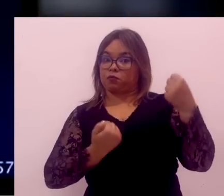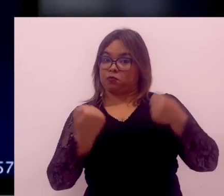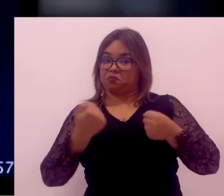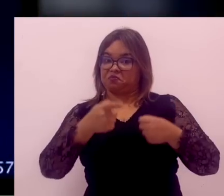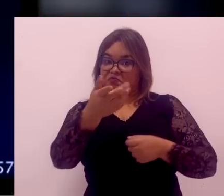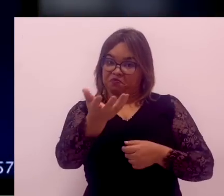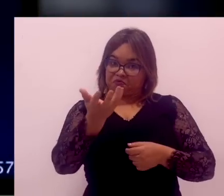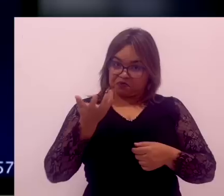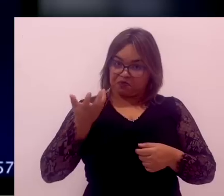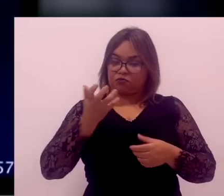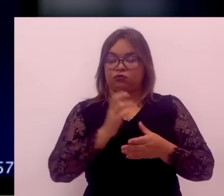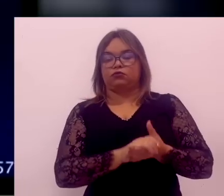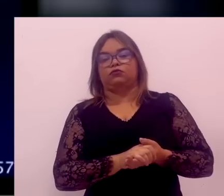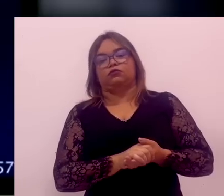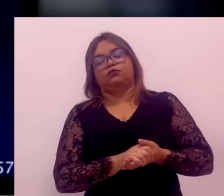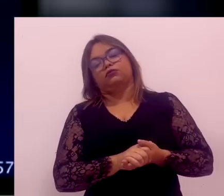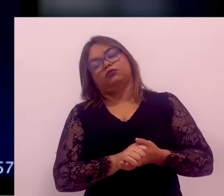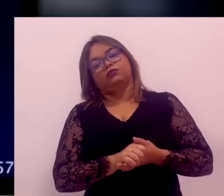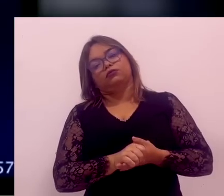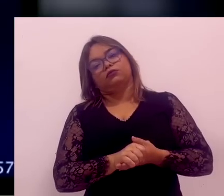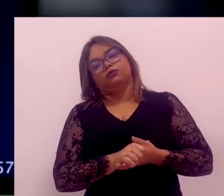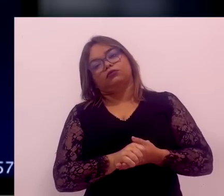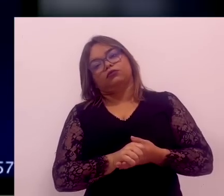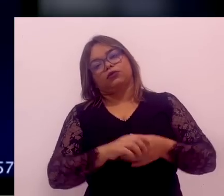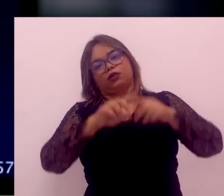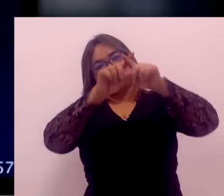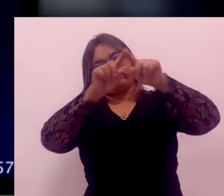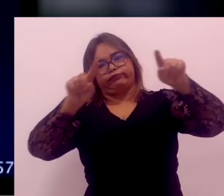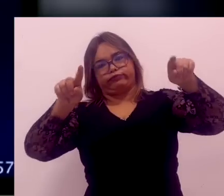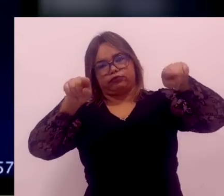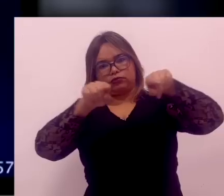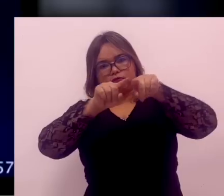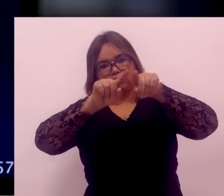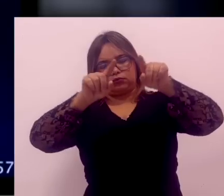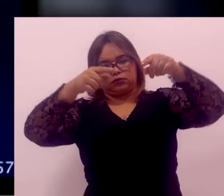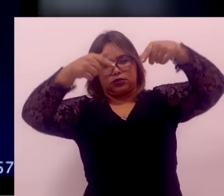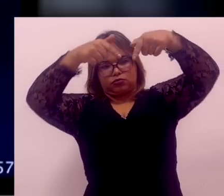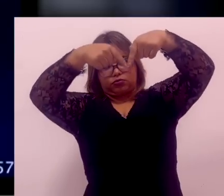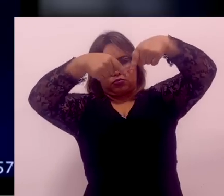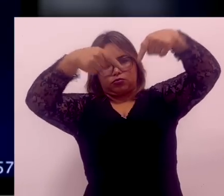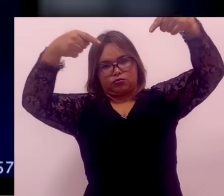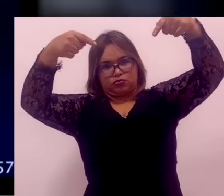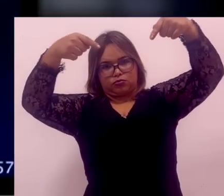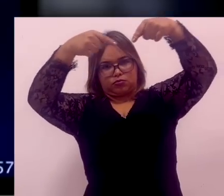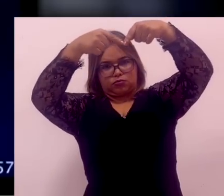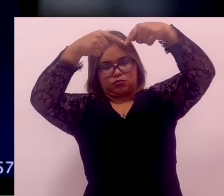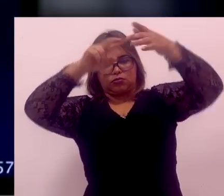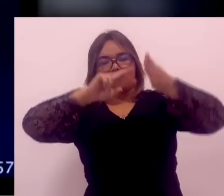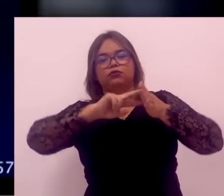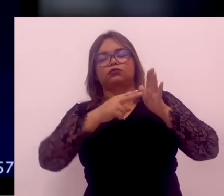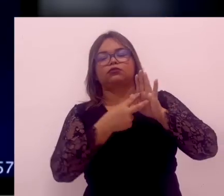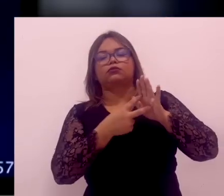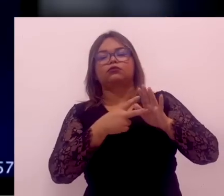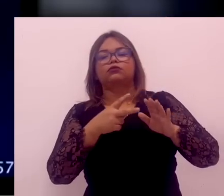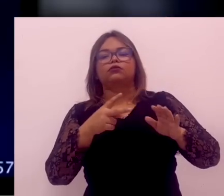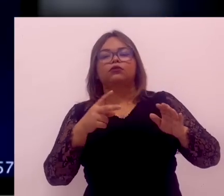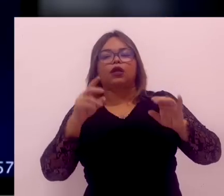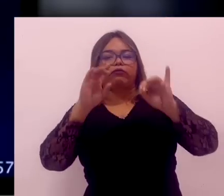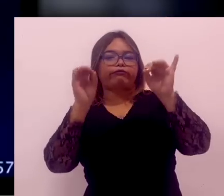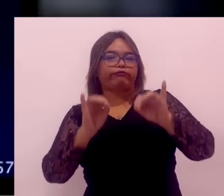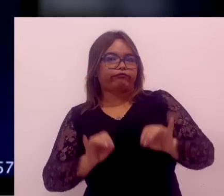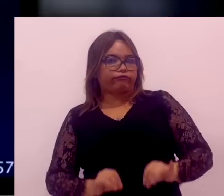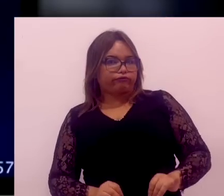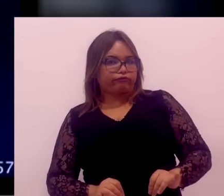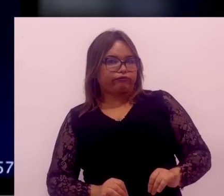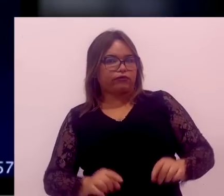para baixo representa a divindade e é chamada de o triângulo da divindade, ou o triângulo da água. Com uma ponta